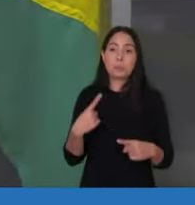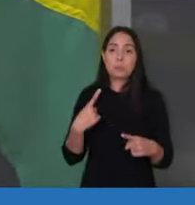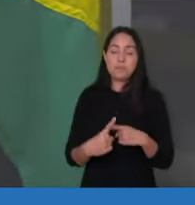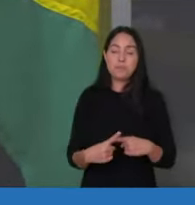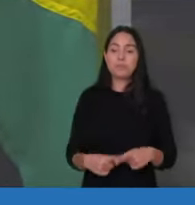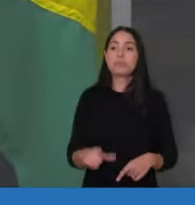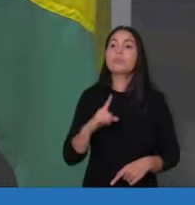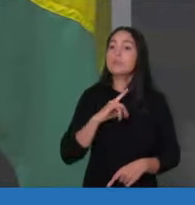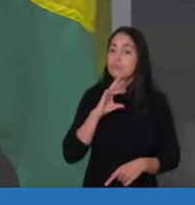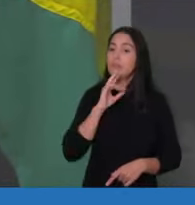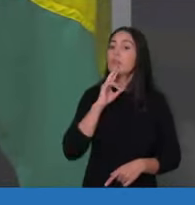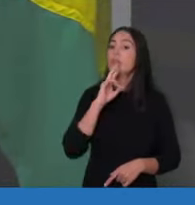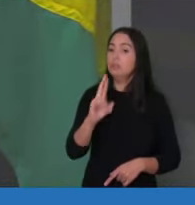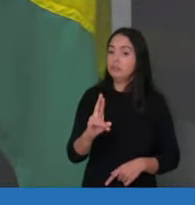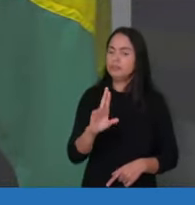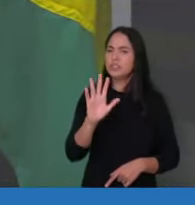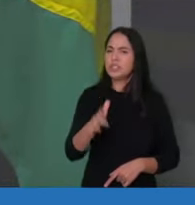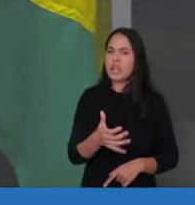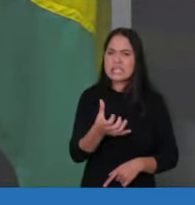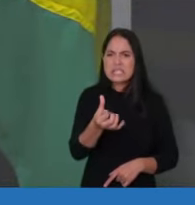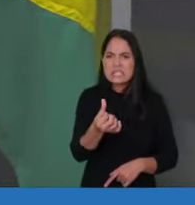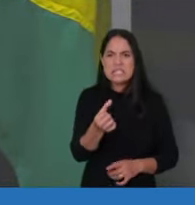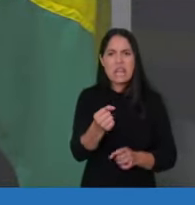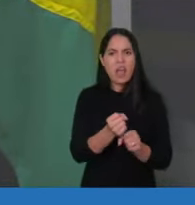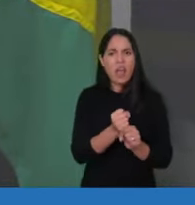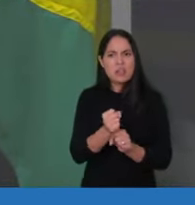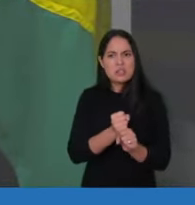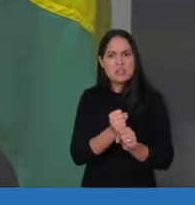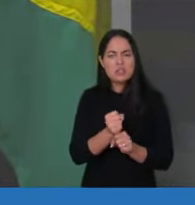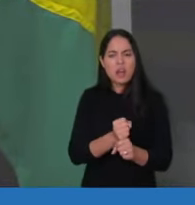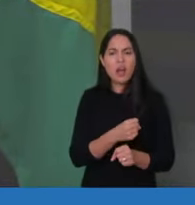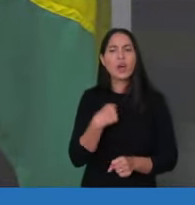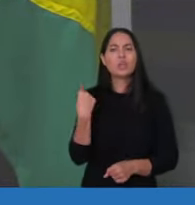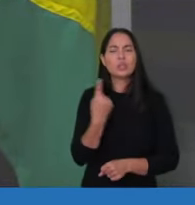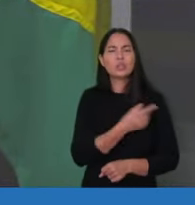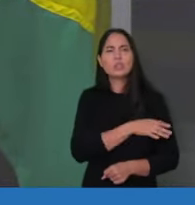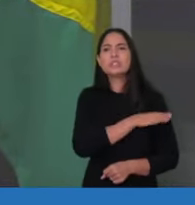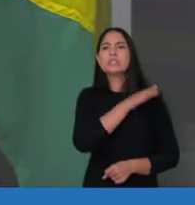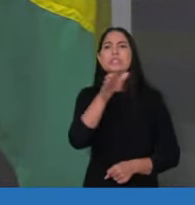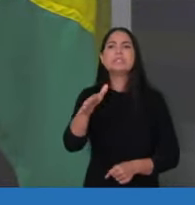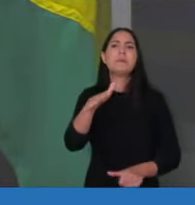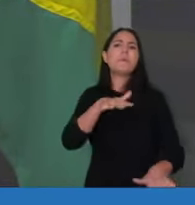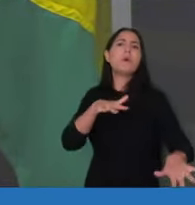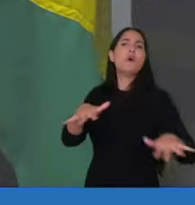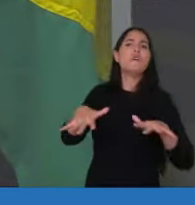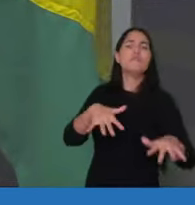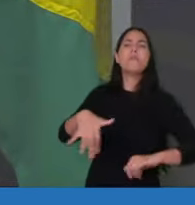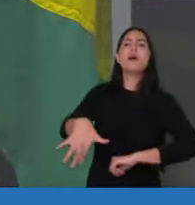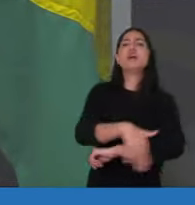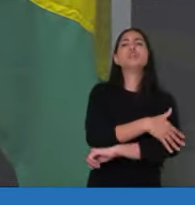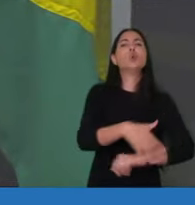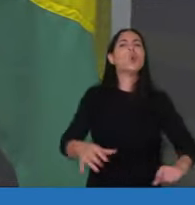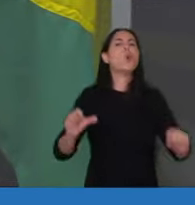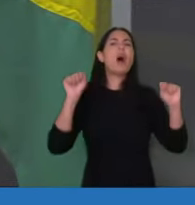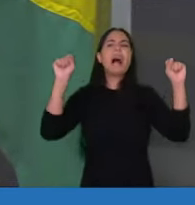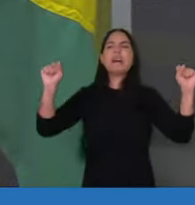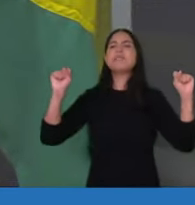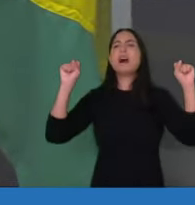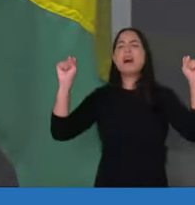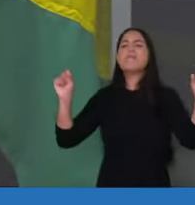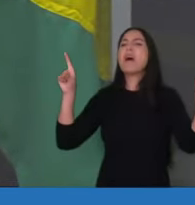resposta que há 6 anos nós íamos às ruas dizer quem